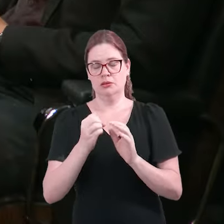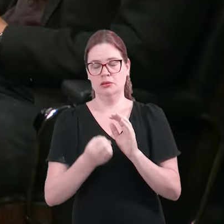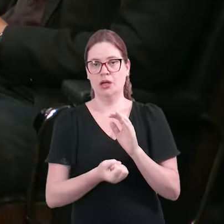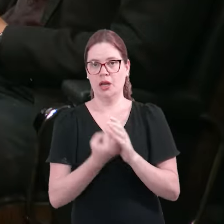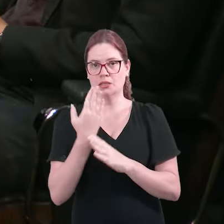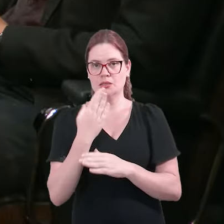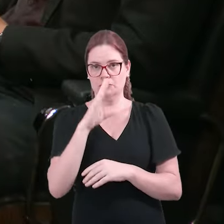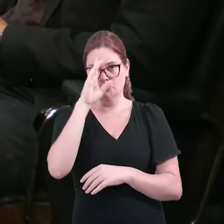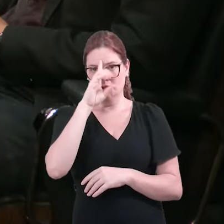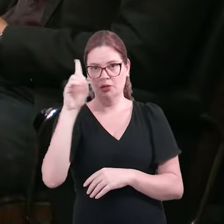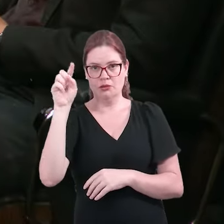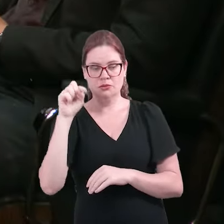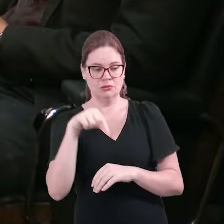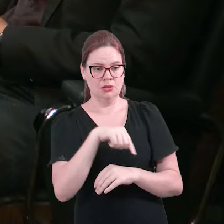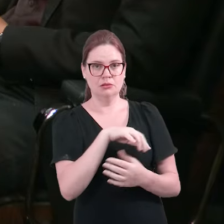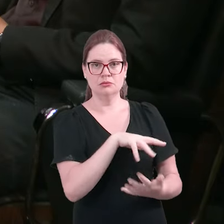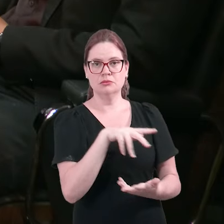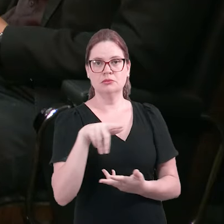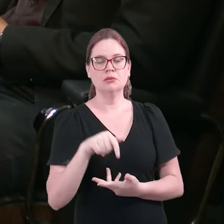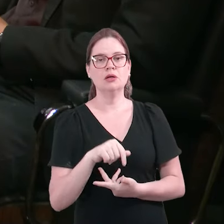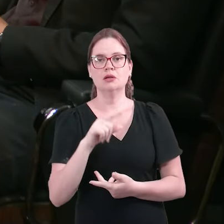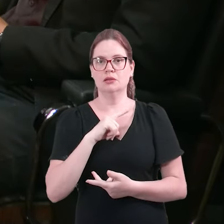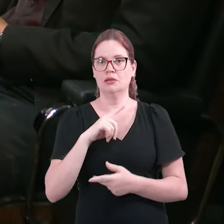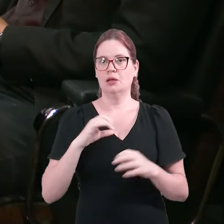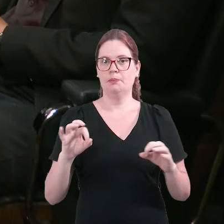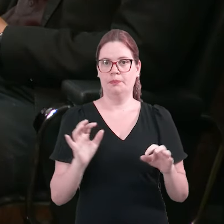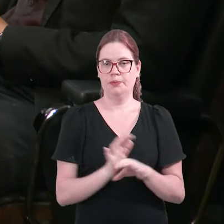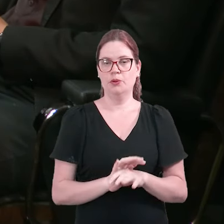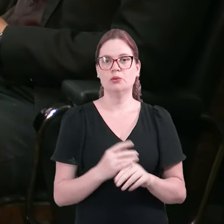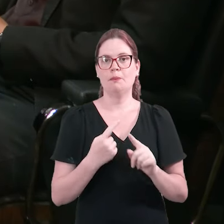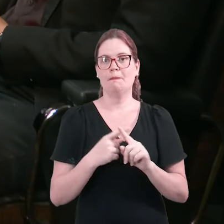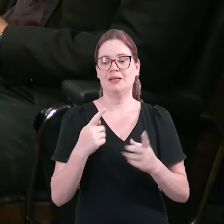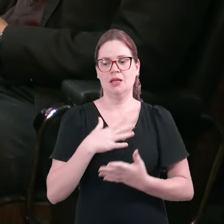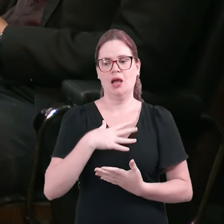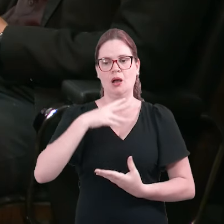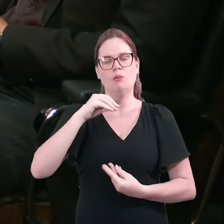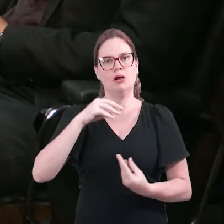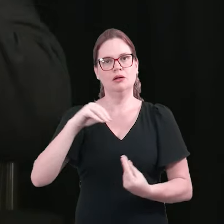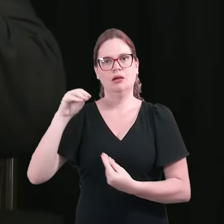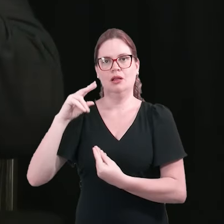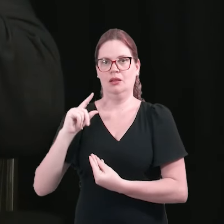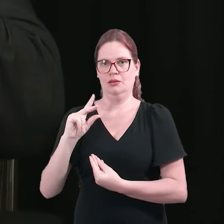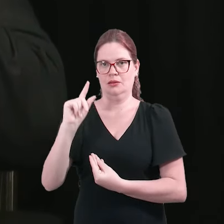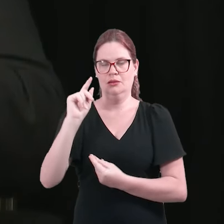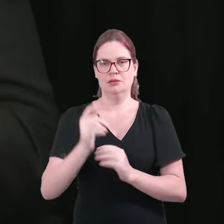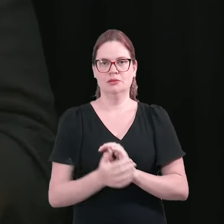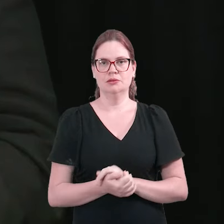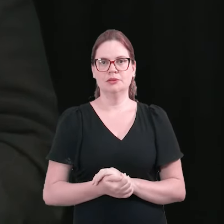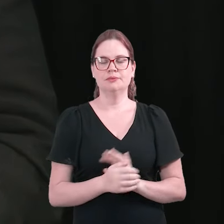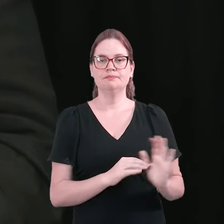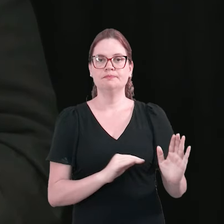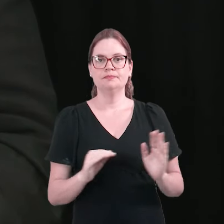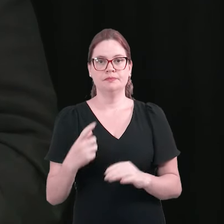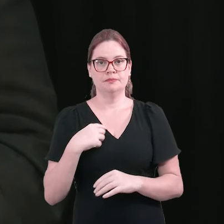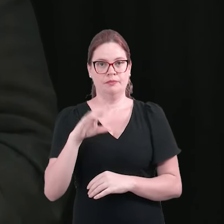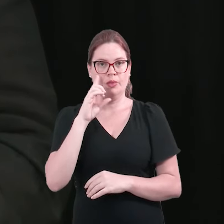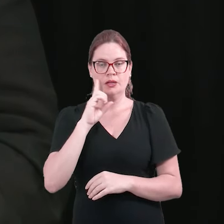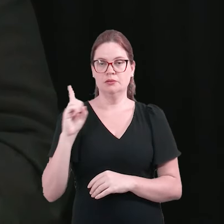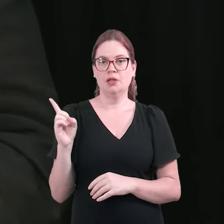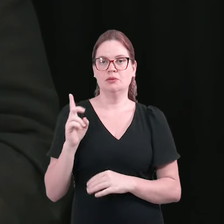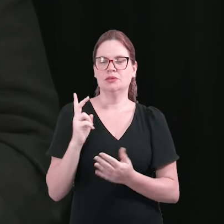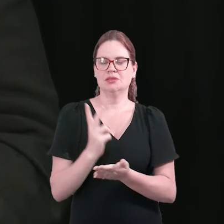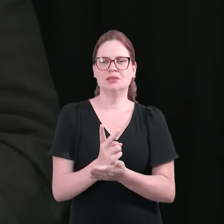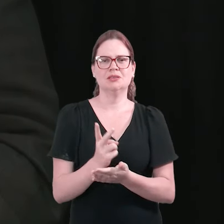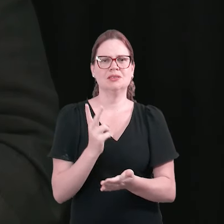não, ela devia permanecer para sempre. É isso que leva a alma do homem para a eternidade. Deus ele primou por preservar essa